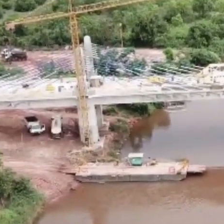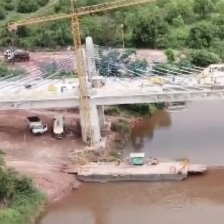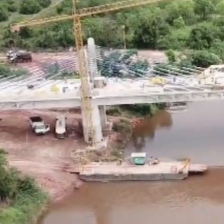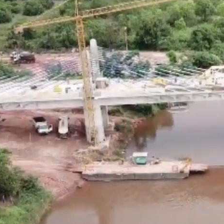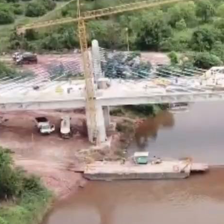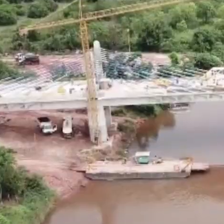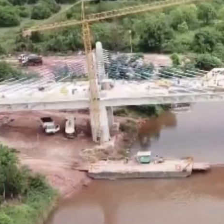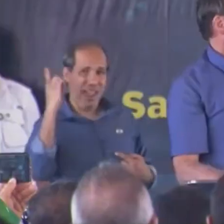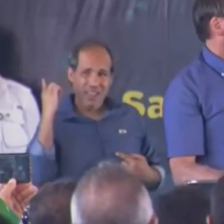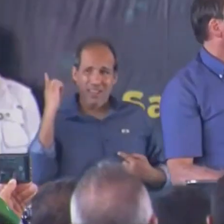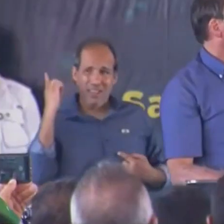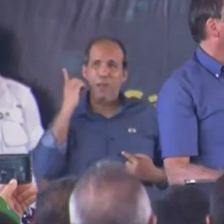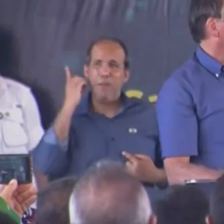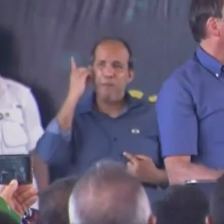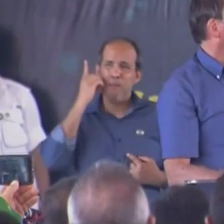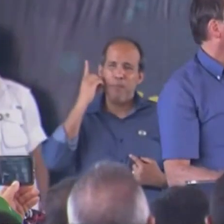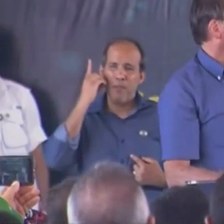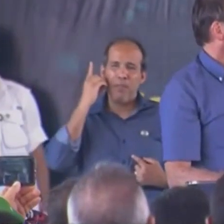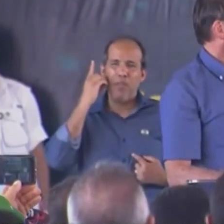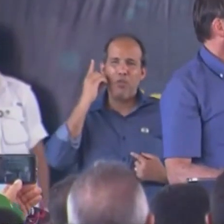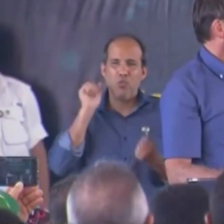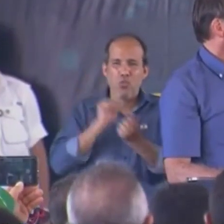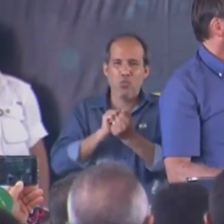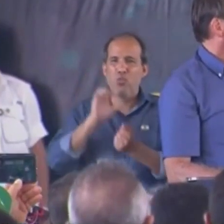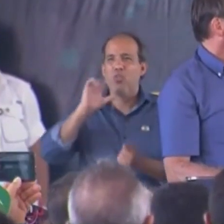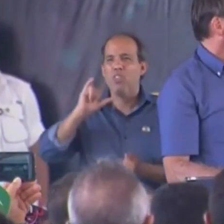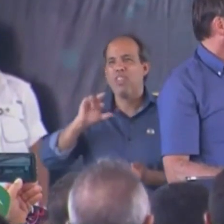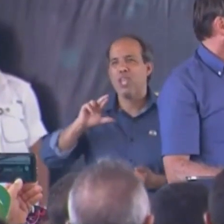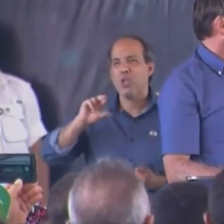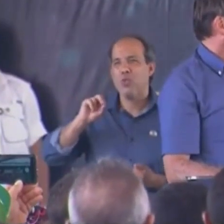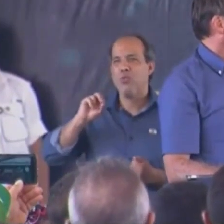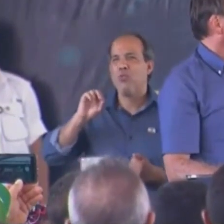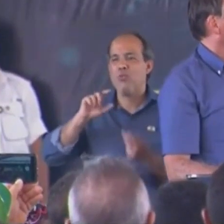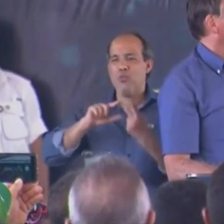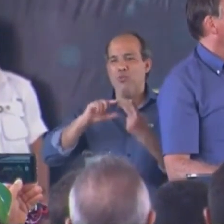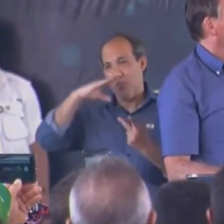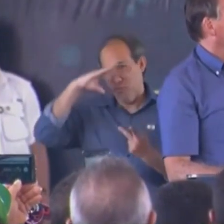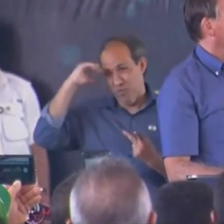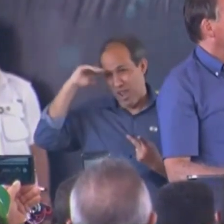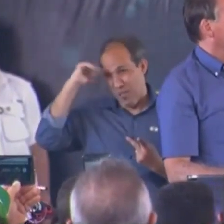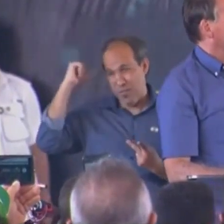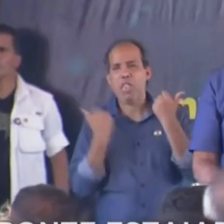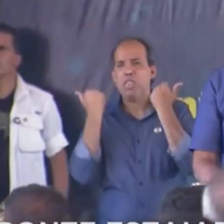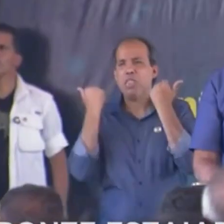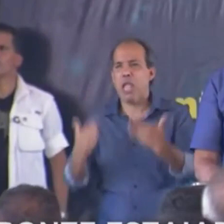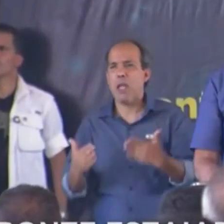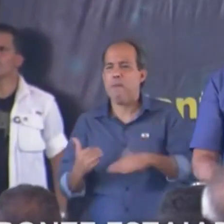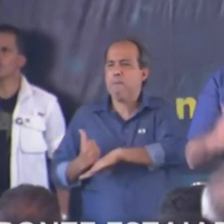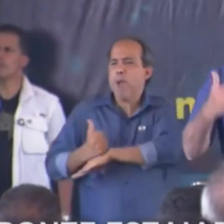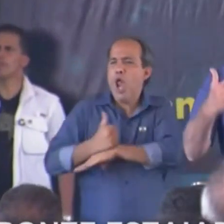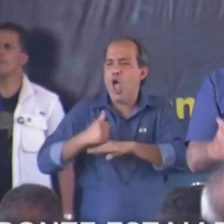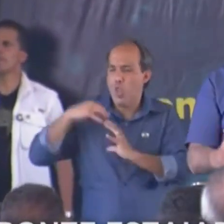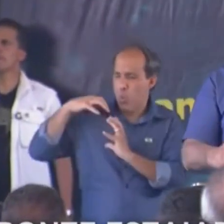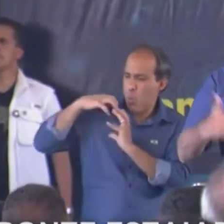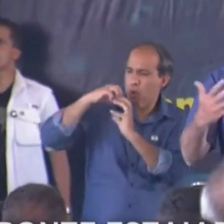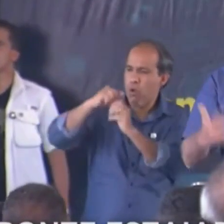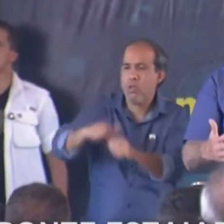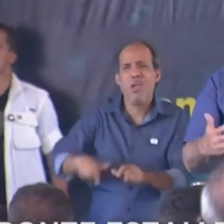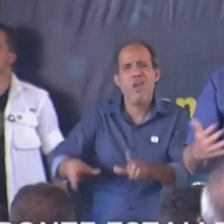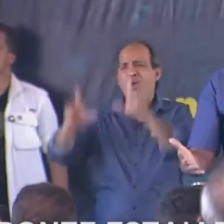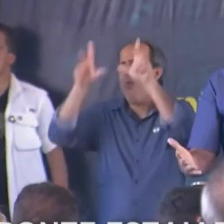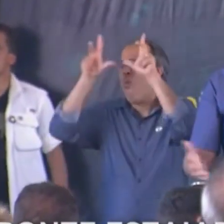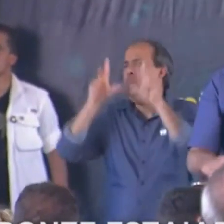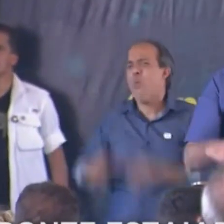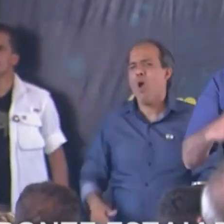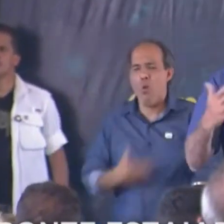autorizar outra ponte, que é a ligação de Ribeiro Gonçalves, no Piauí, com Tasso Fragoso, no Maranhão. Como é comum o político